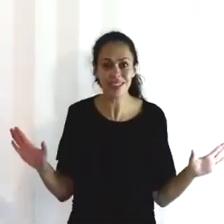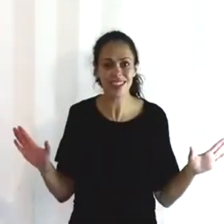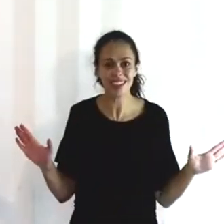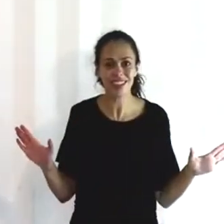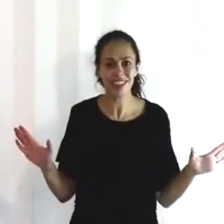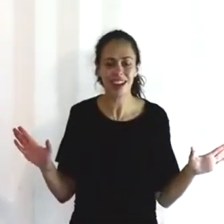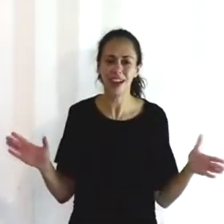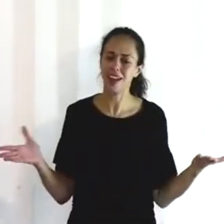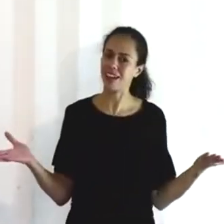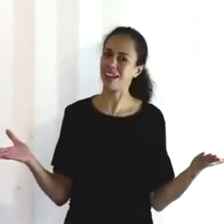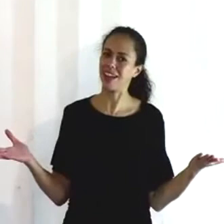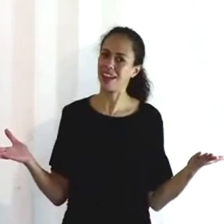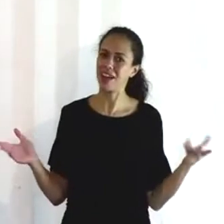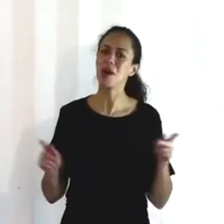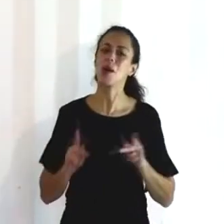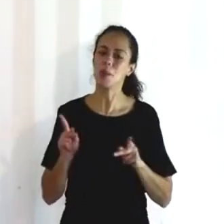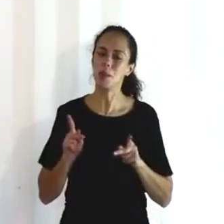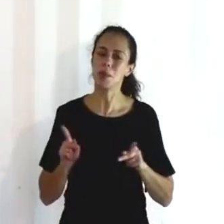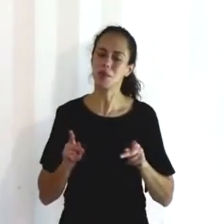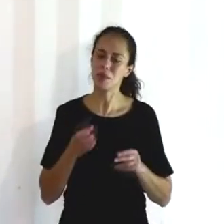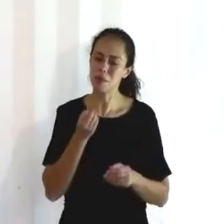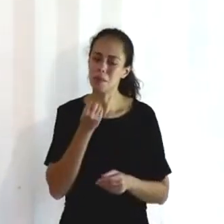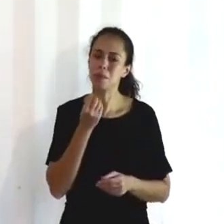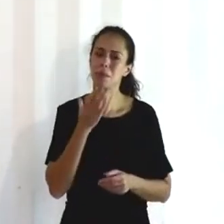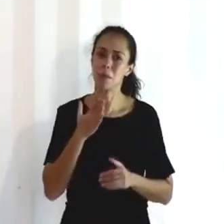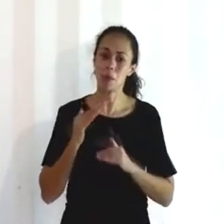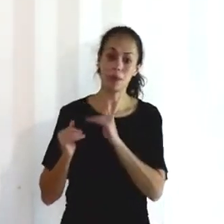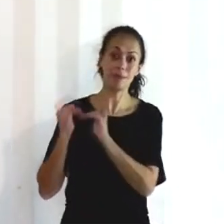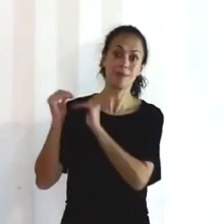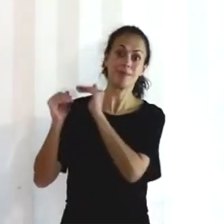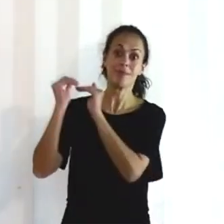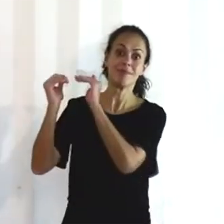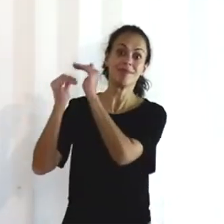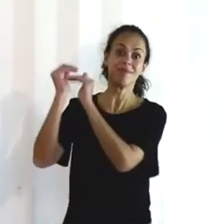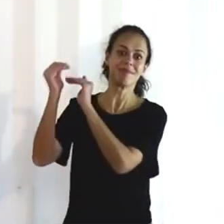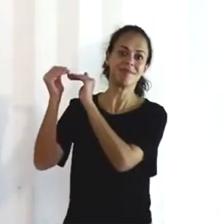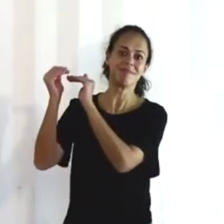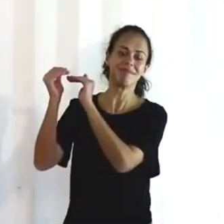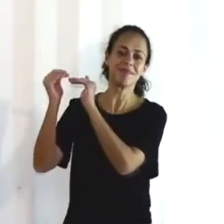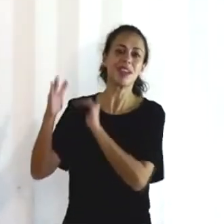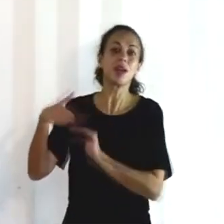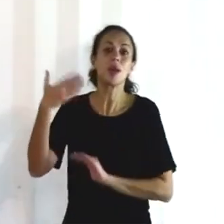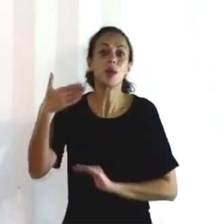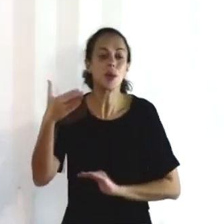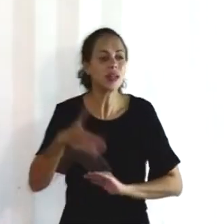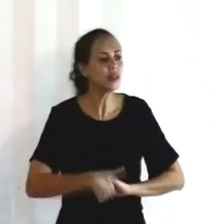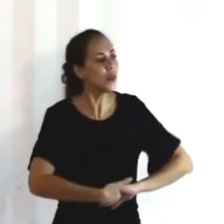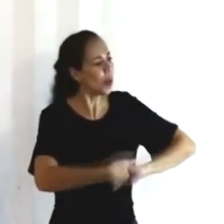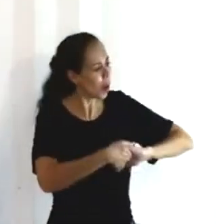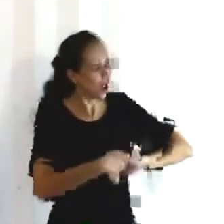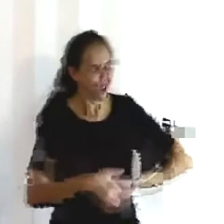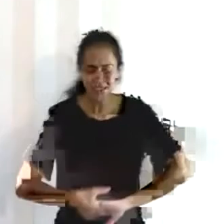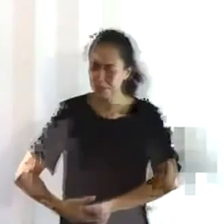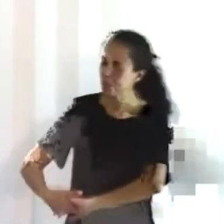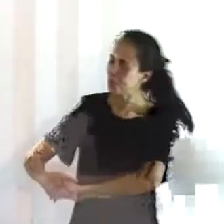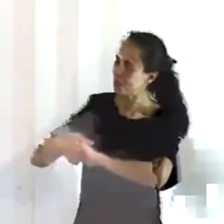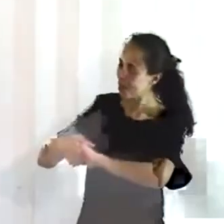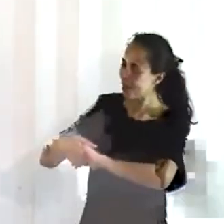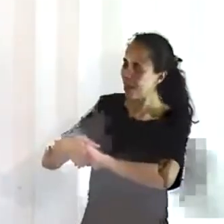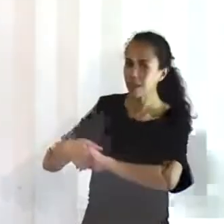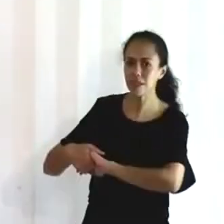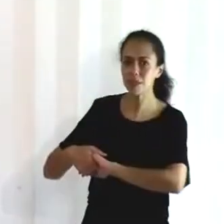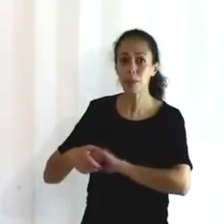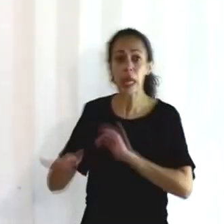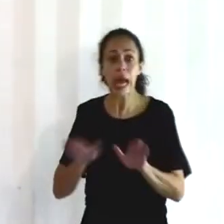queremos, essa pessoa fica livre. Quando as pessoas podem nos cumprimentar ou conviver conosco, quando as pessoas podem se